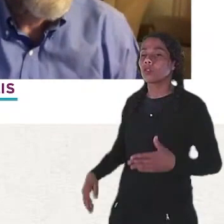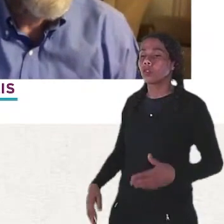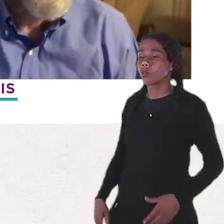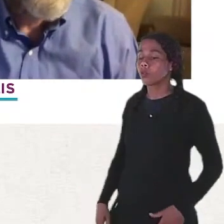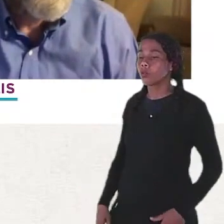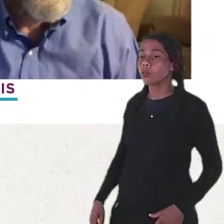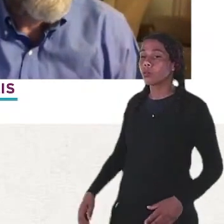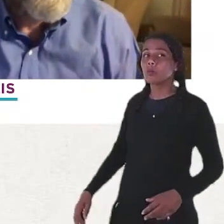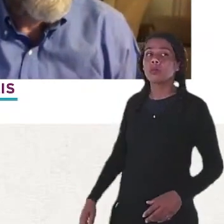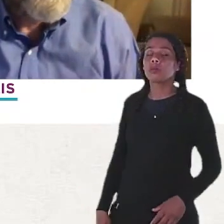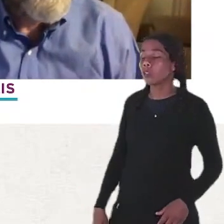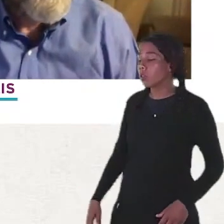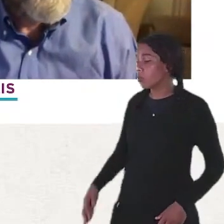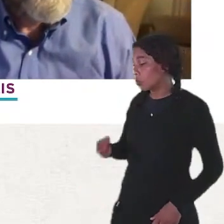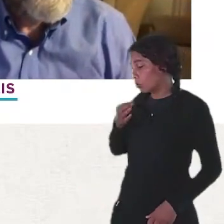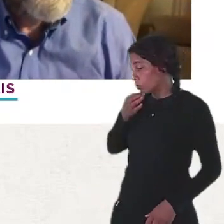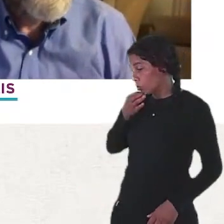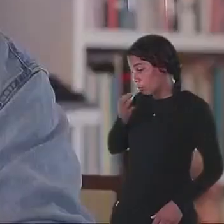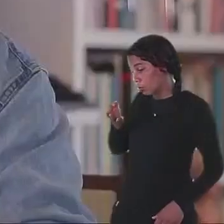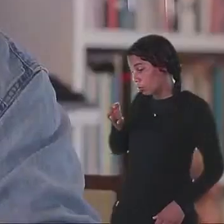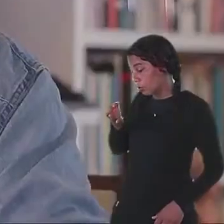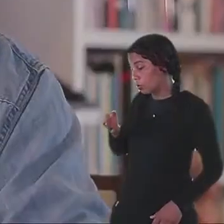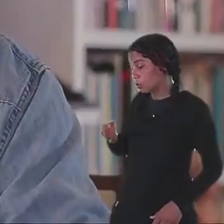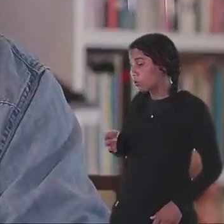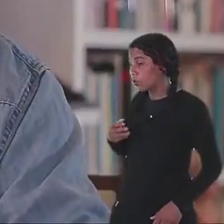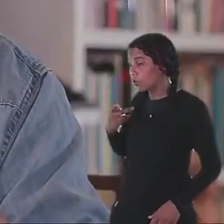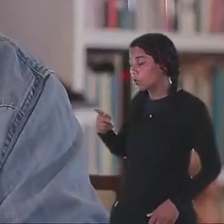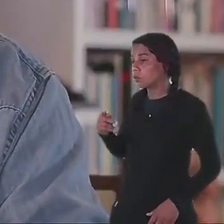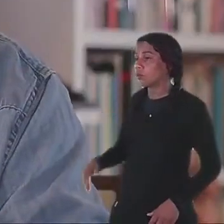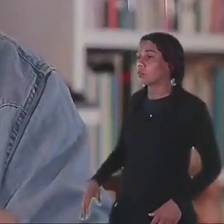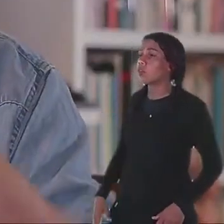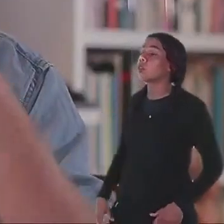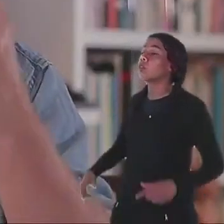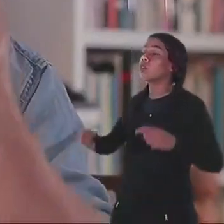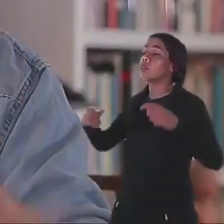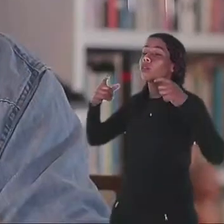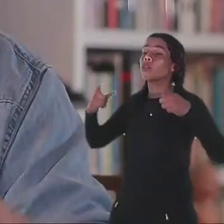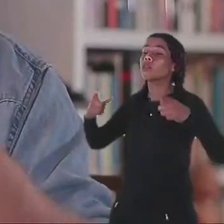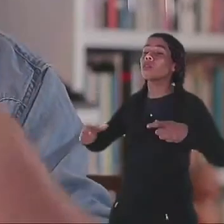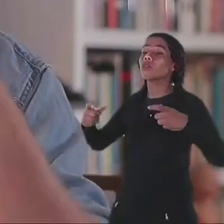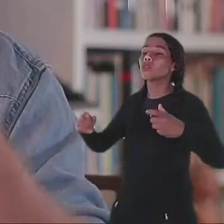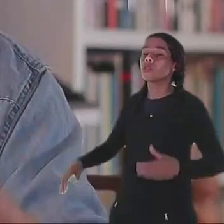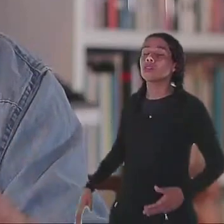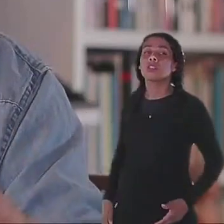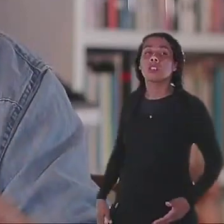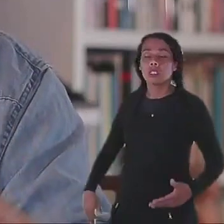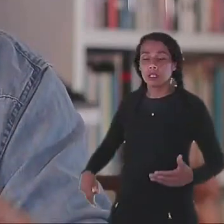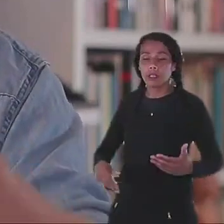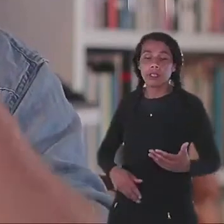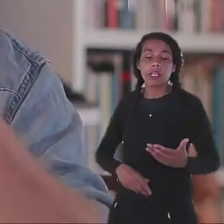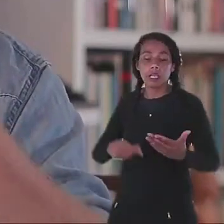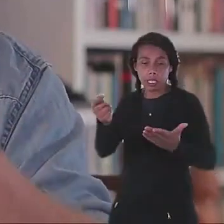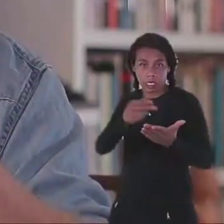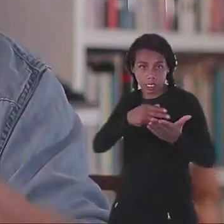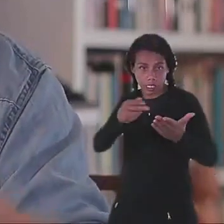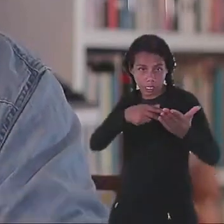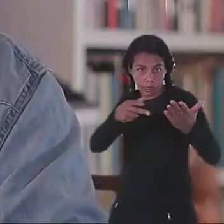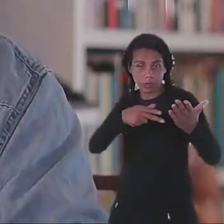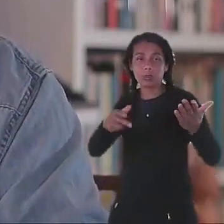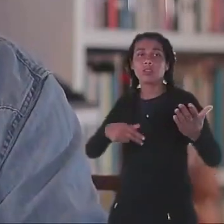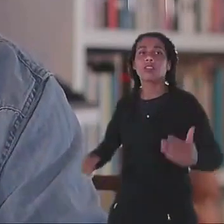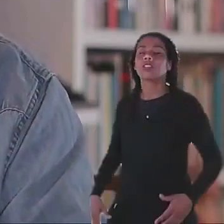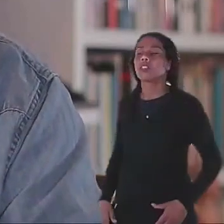cultura. Onde você buscou, no âmbito da arte, da música, da cultura, da literatura,